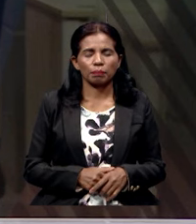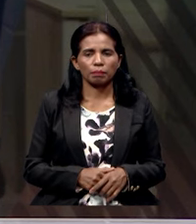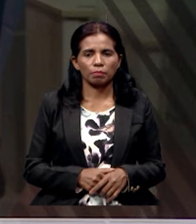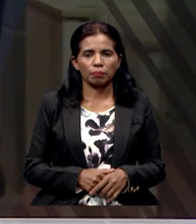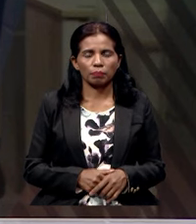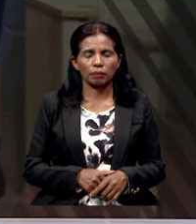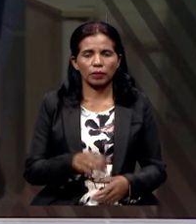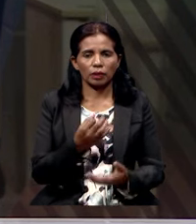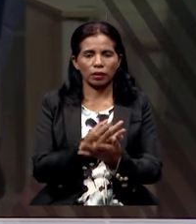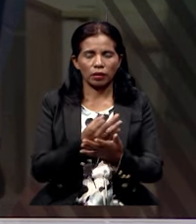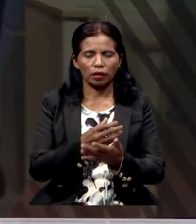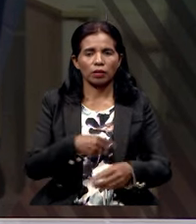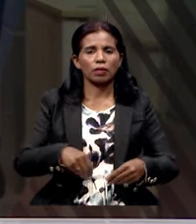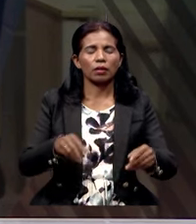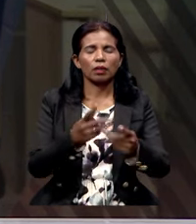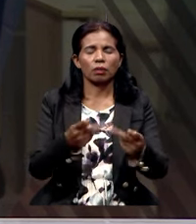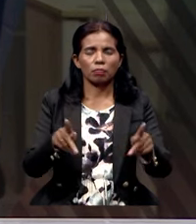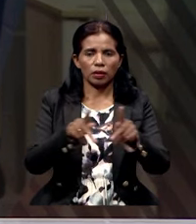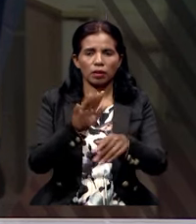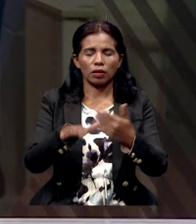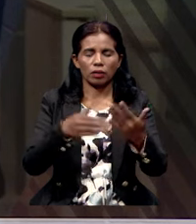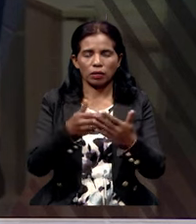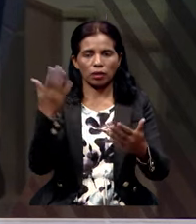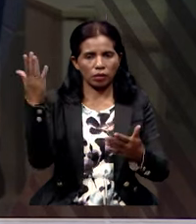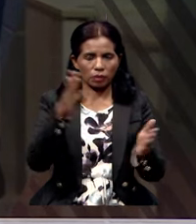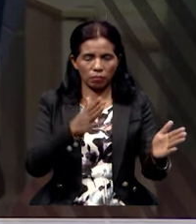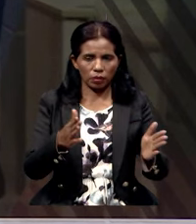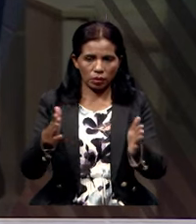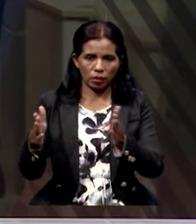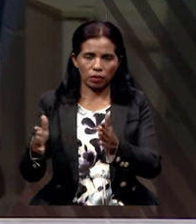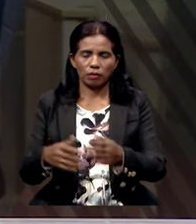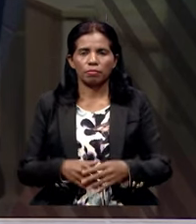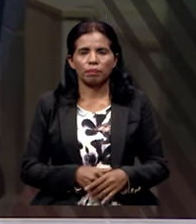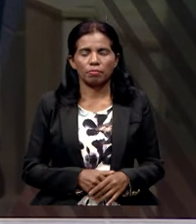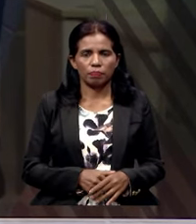Pagamento do subsídio foi hoje para a empresa em Porto Arecibo e aquele processo de verificação.